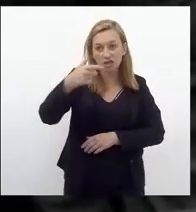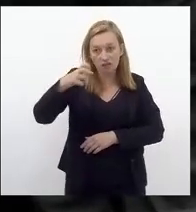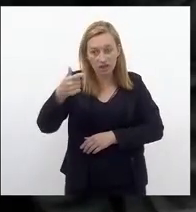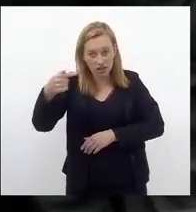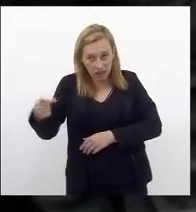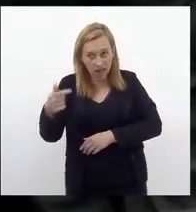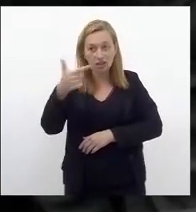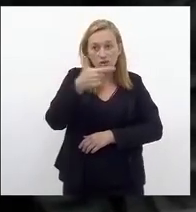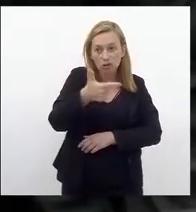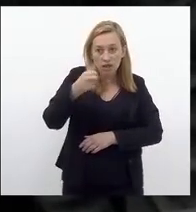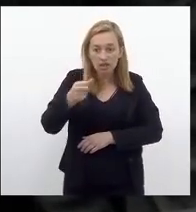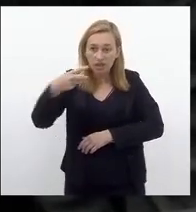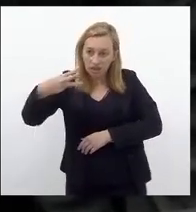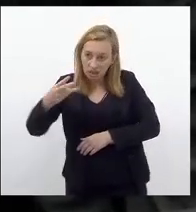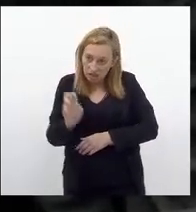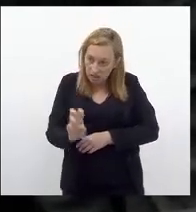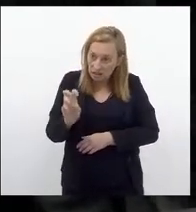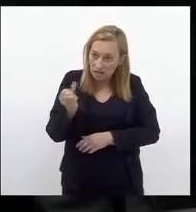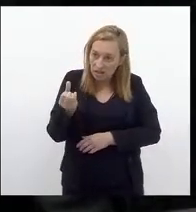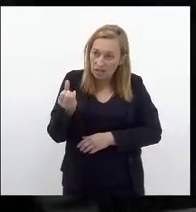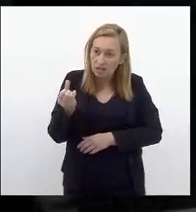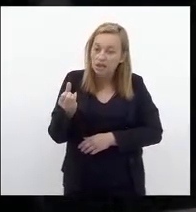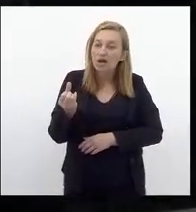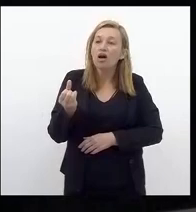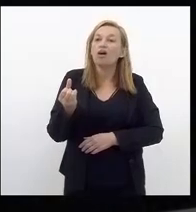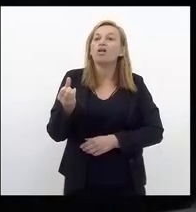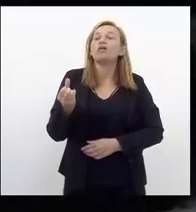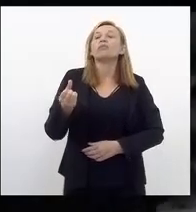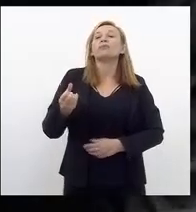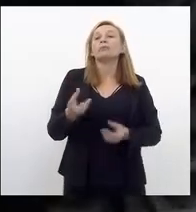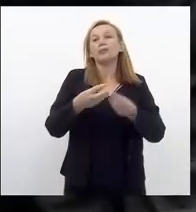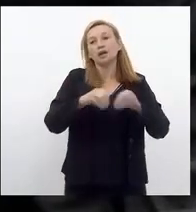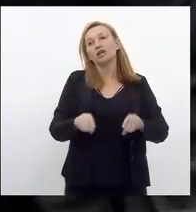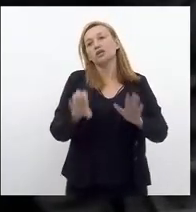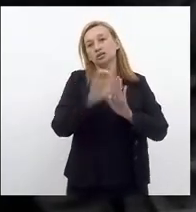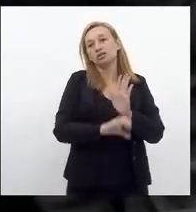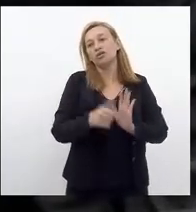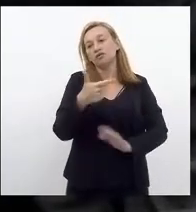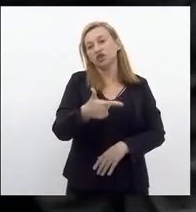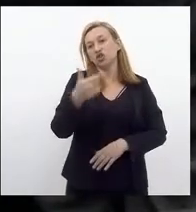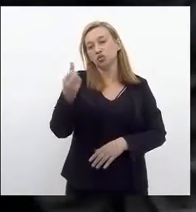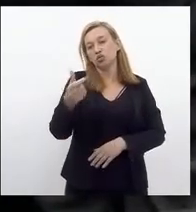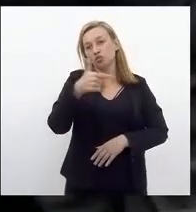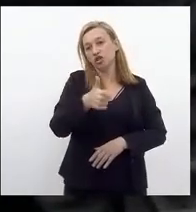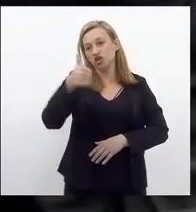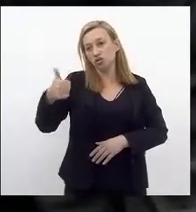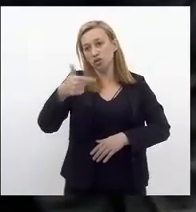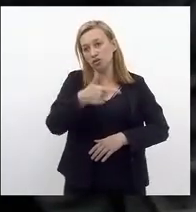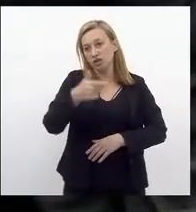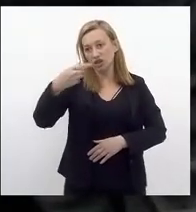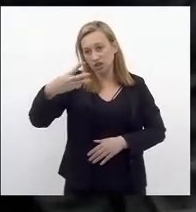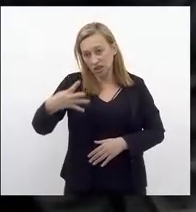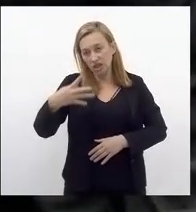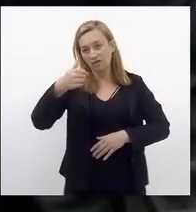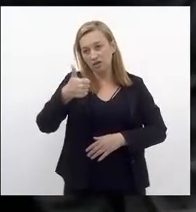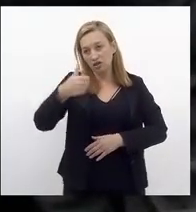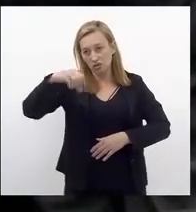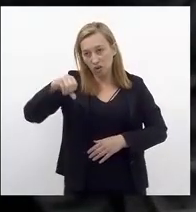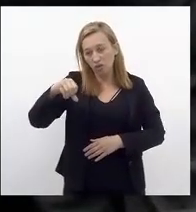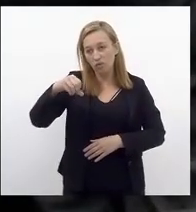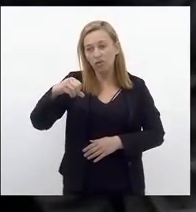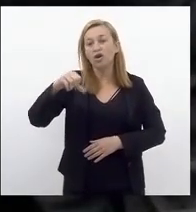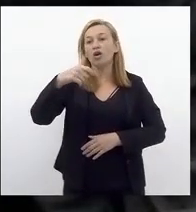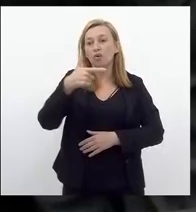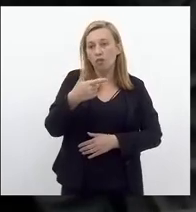227 236 o prejudicadas emendas 21 22 23 e 29